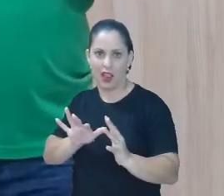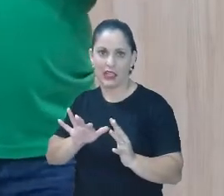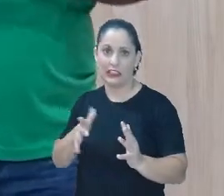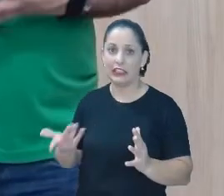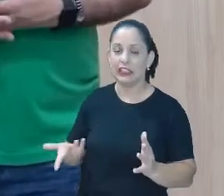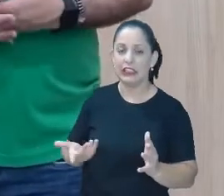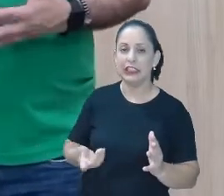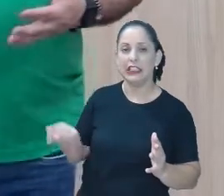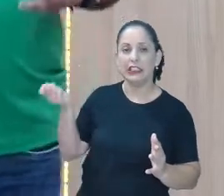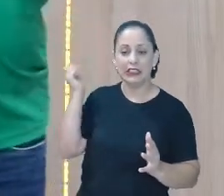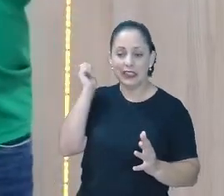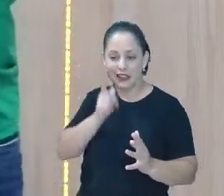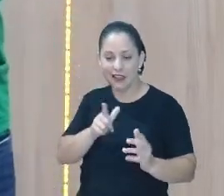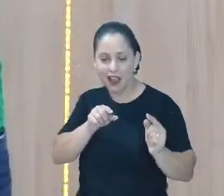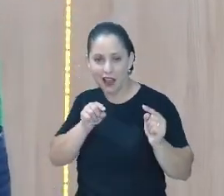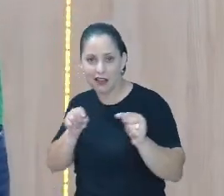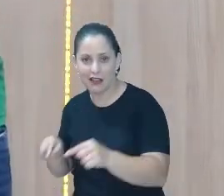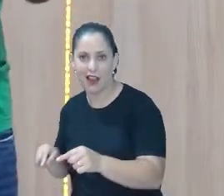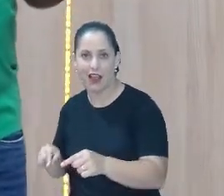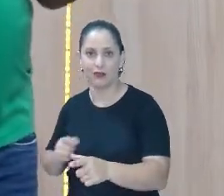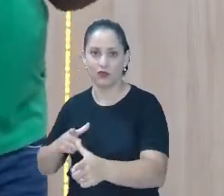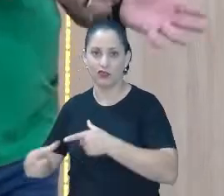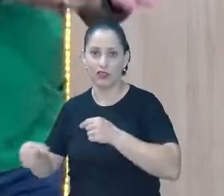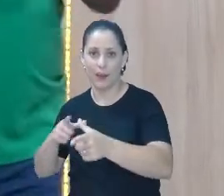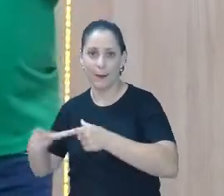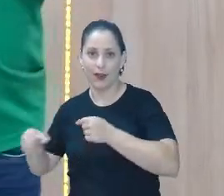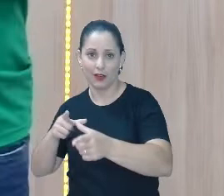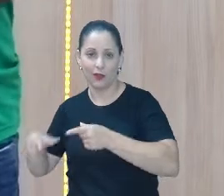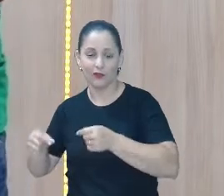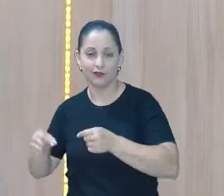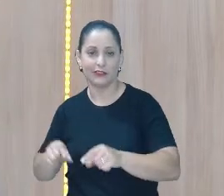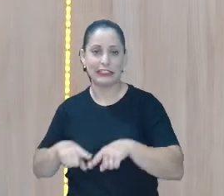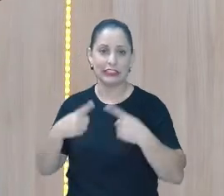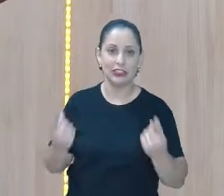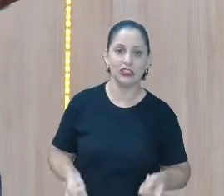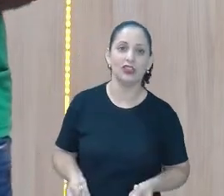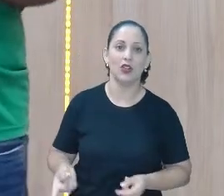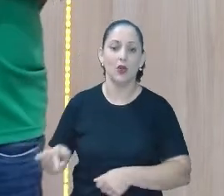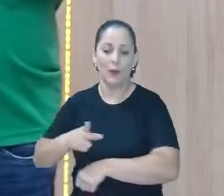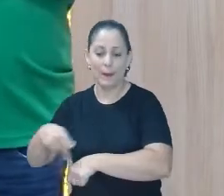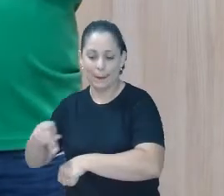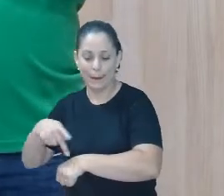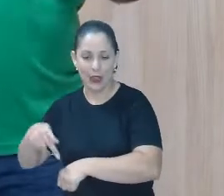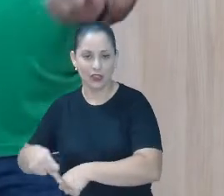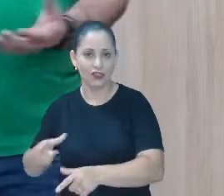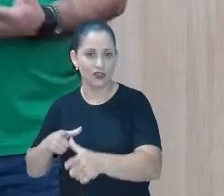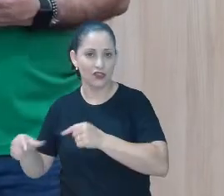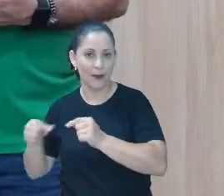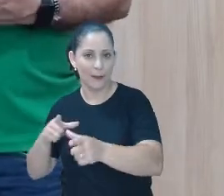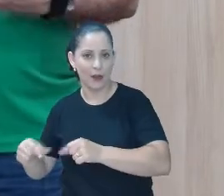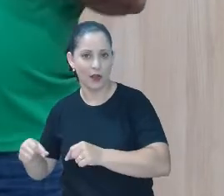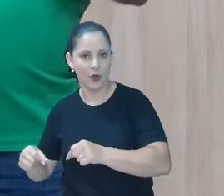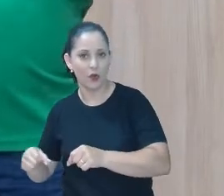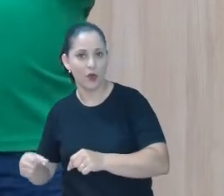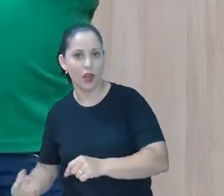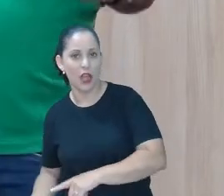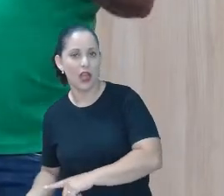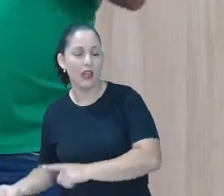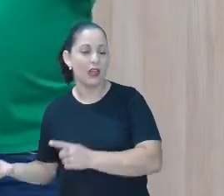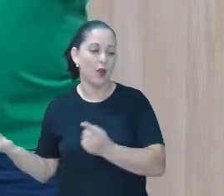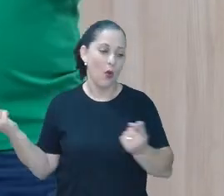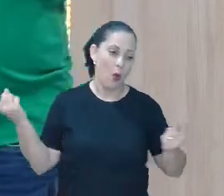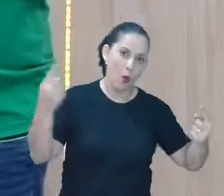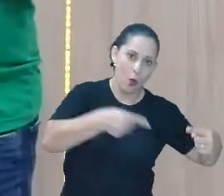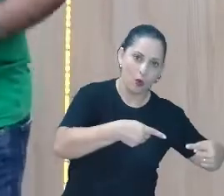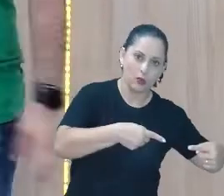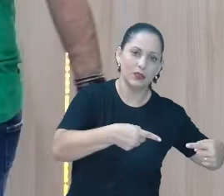de Iwo Jima, e os japoneses tentando defender aquela ilha. Então a gente tem esse episódio, o resultado